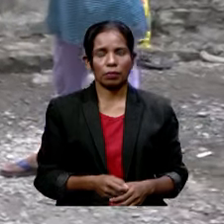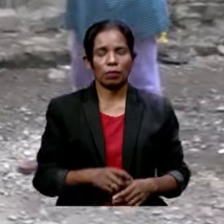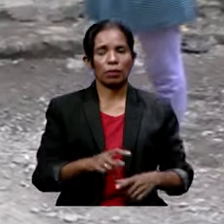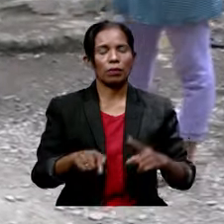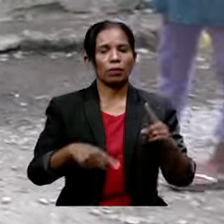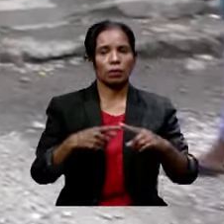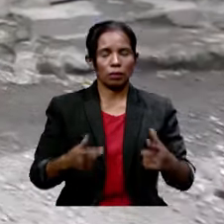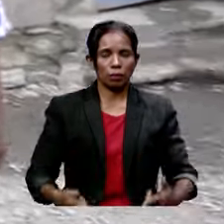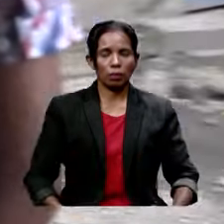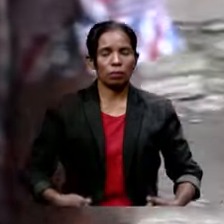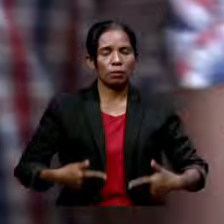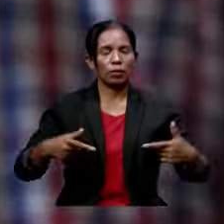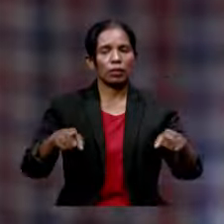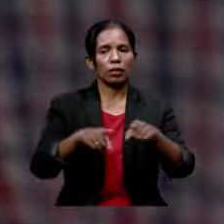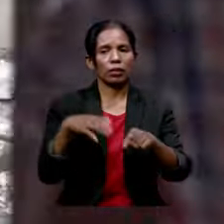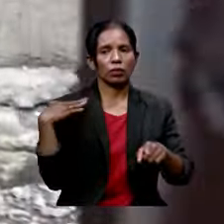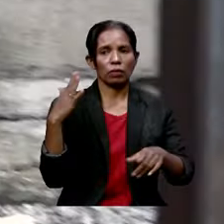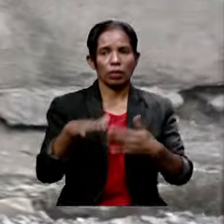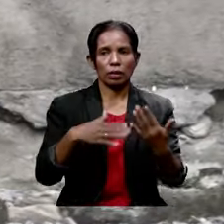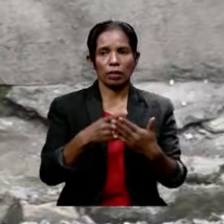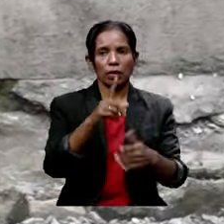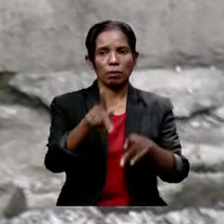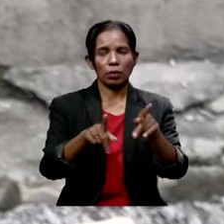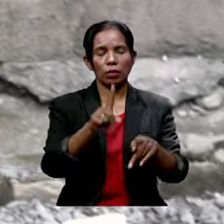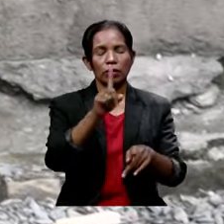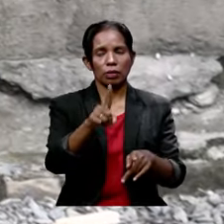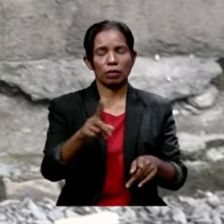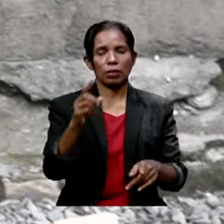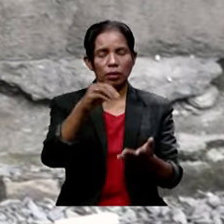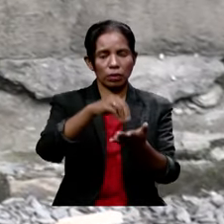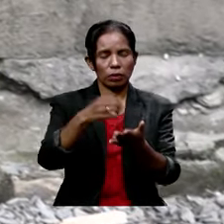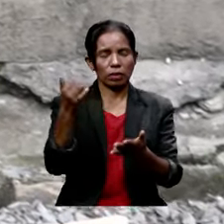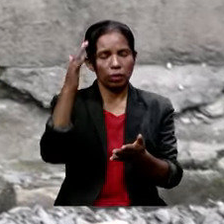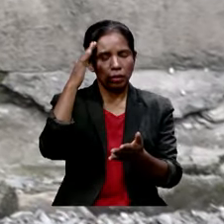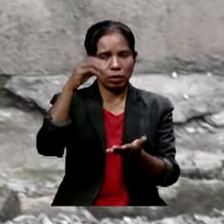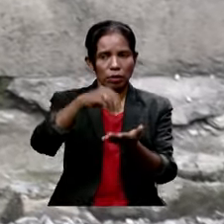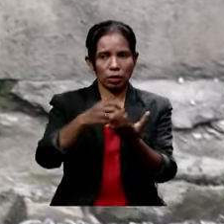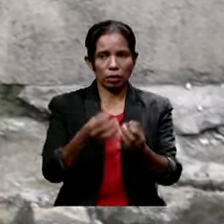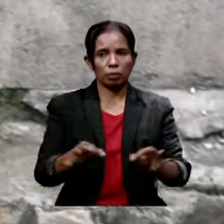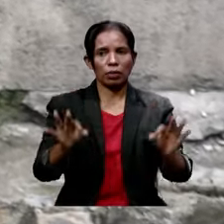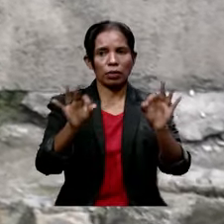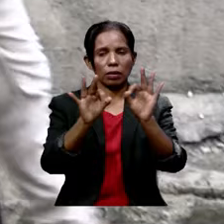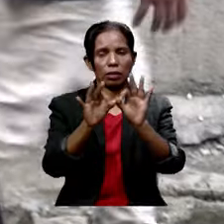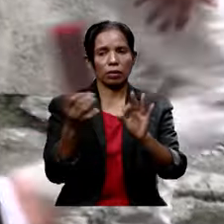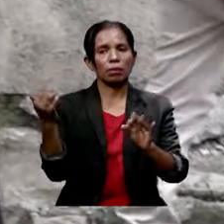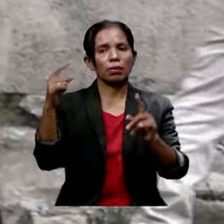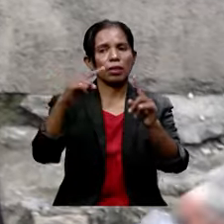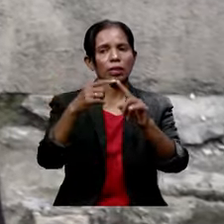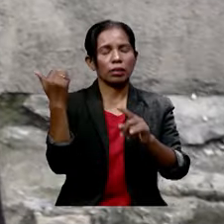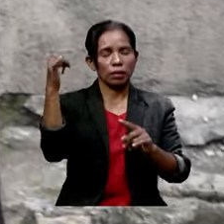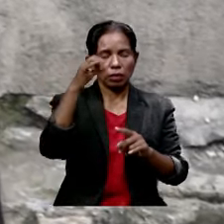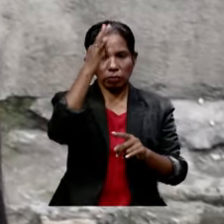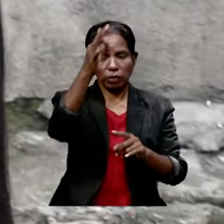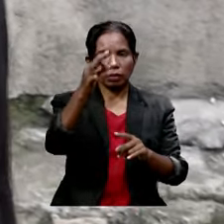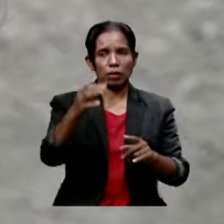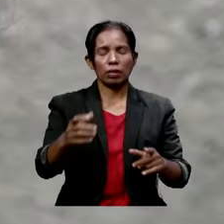Moris no dar jovem ida, e mahoto sempre tal ia siranião, a tota importância ba sirania futuro. Mai be, o ira